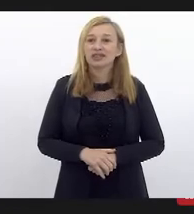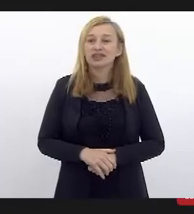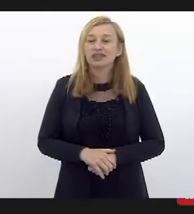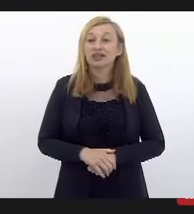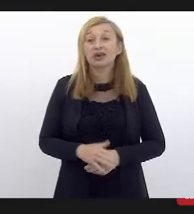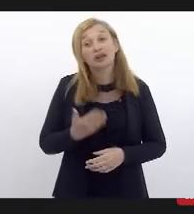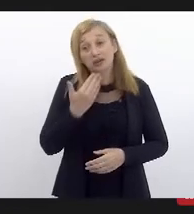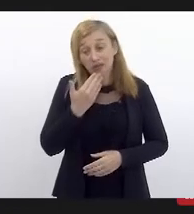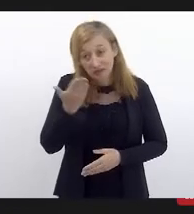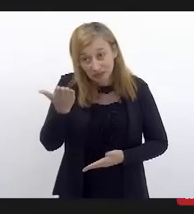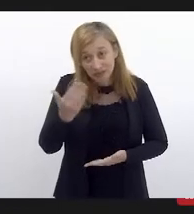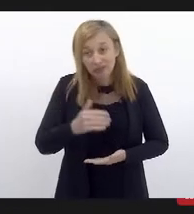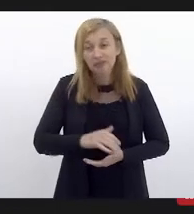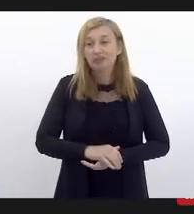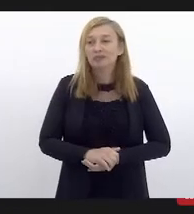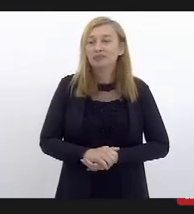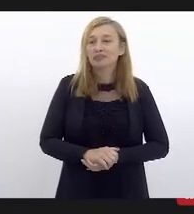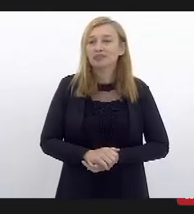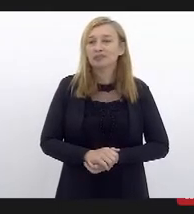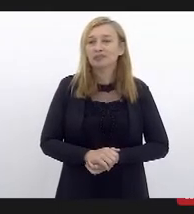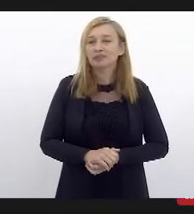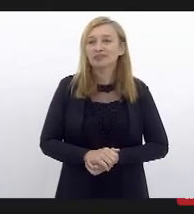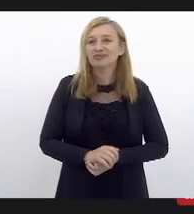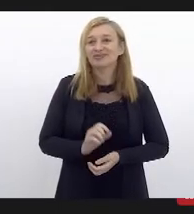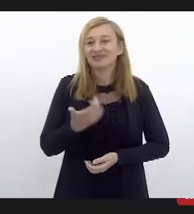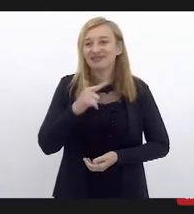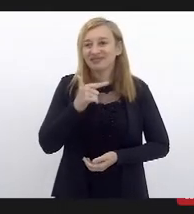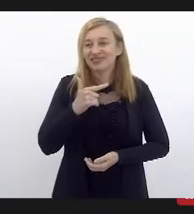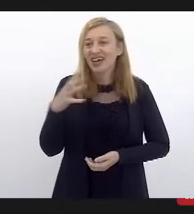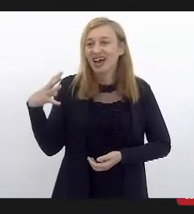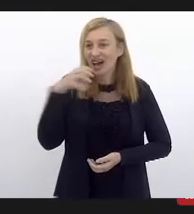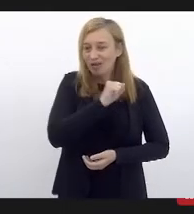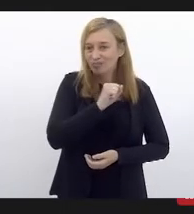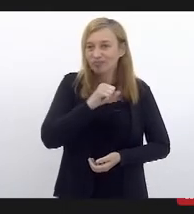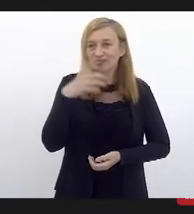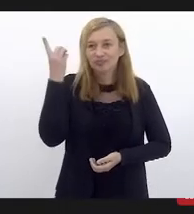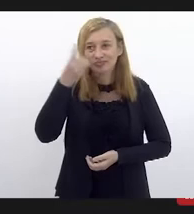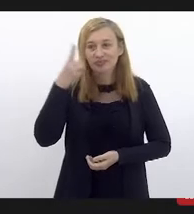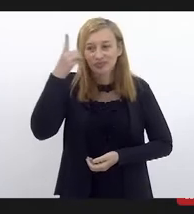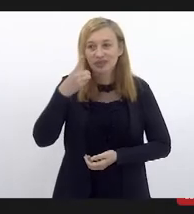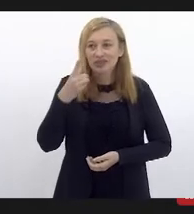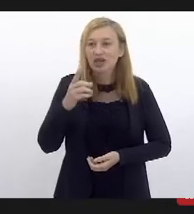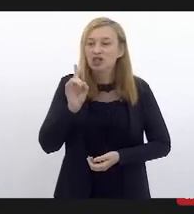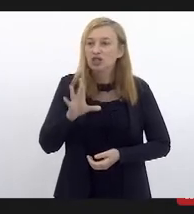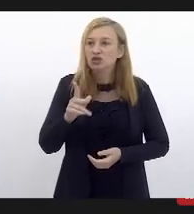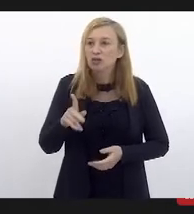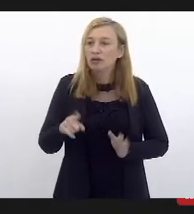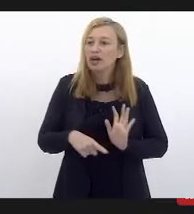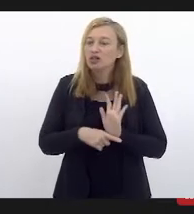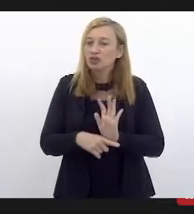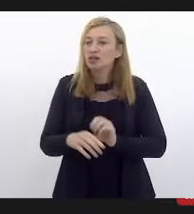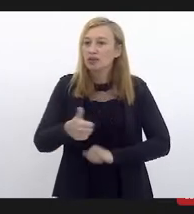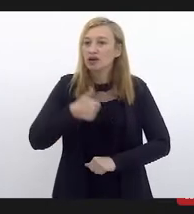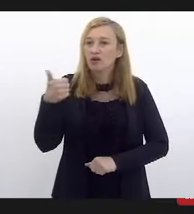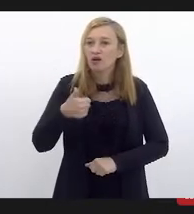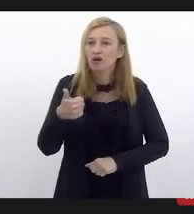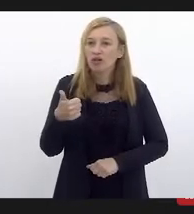Por favor. Tá bom. Rapidamente, deputado. Eu só para acrescentar